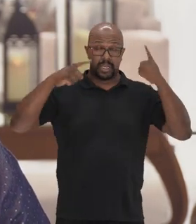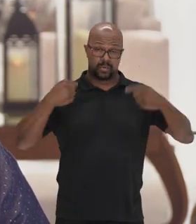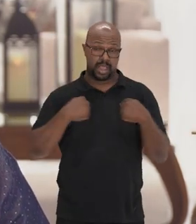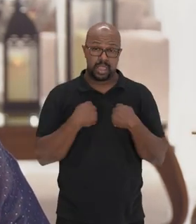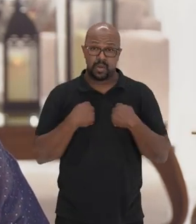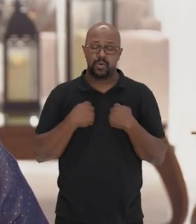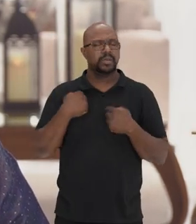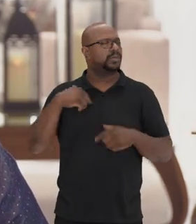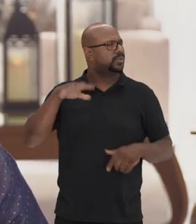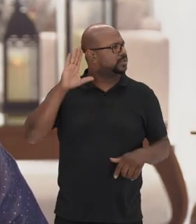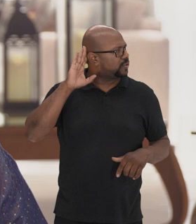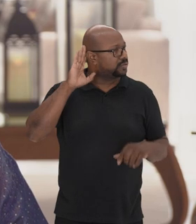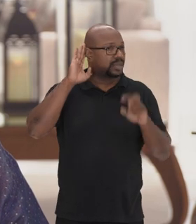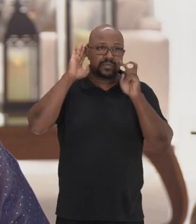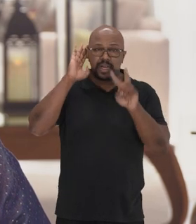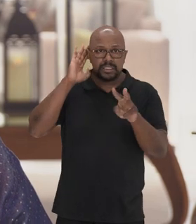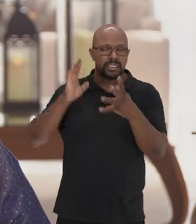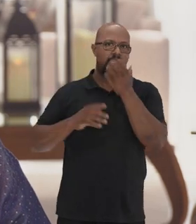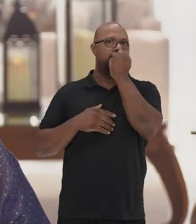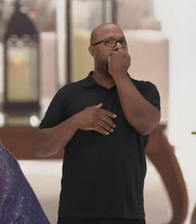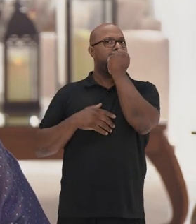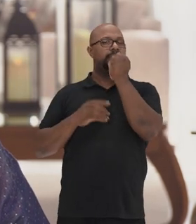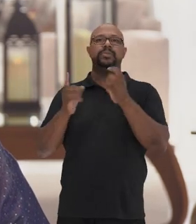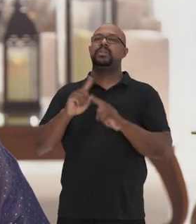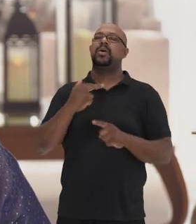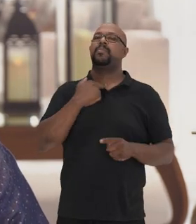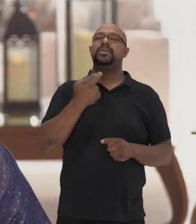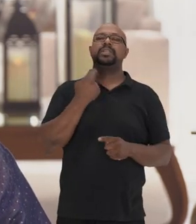que usou vejo e calor divertidos